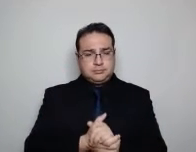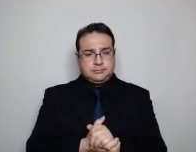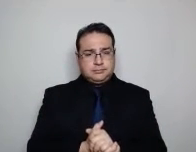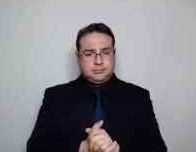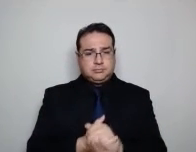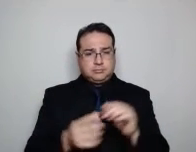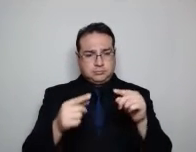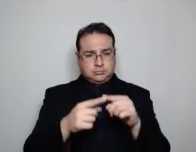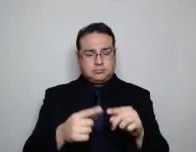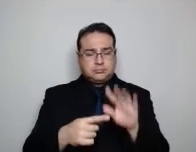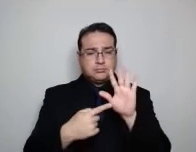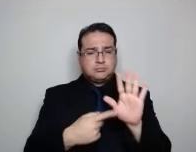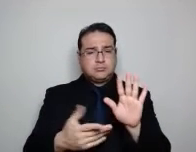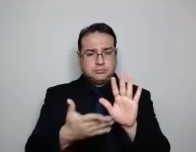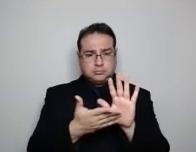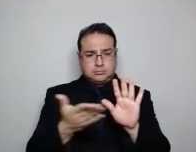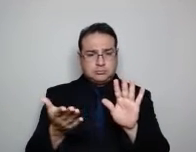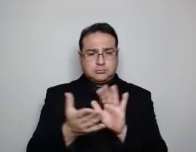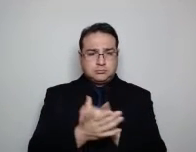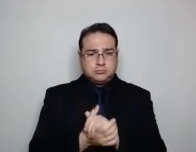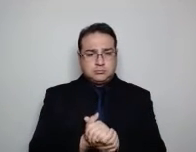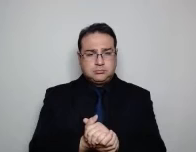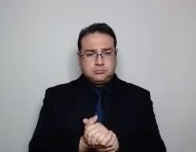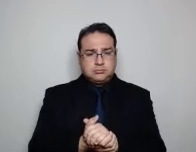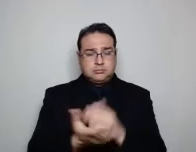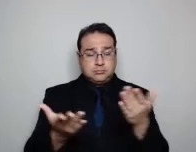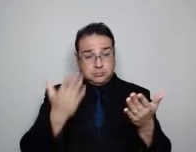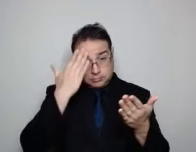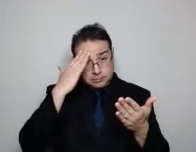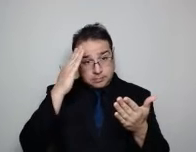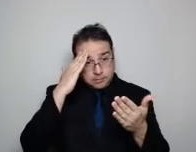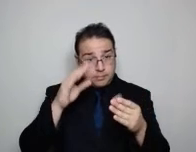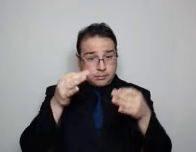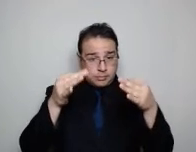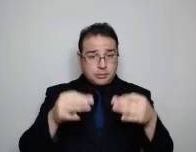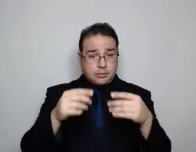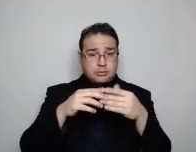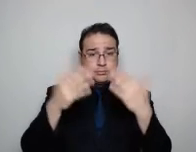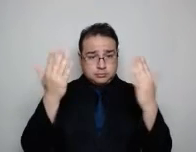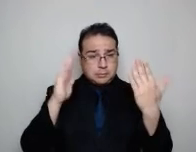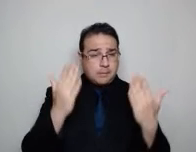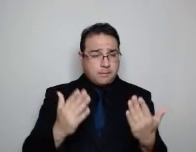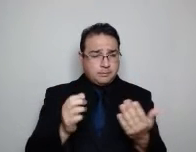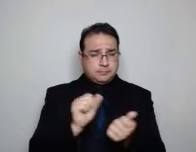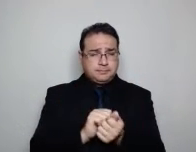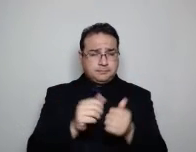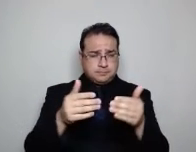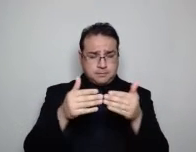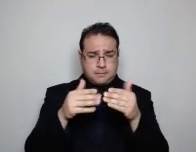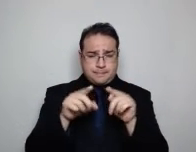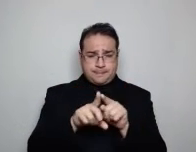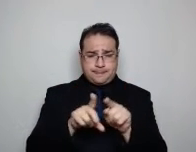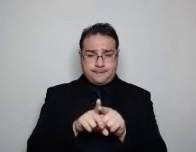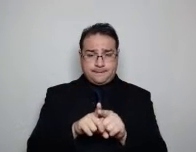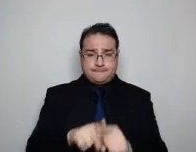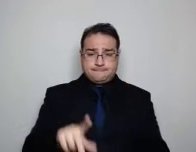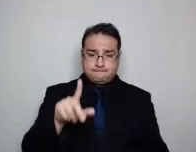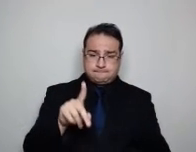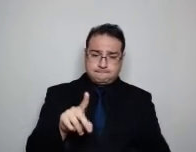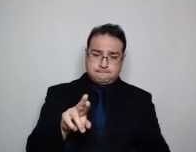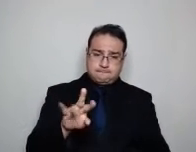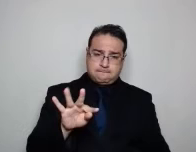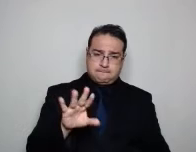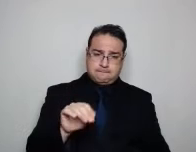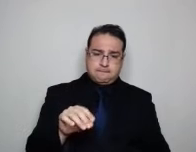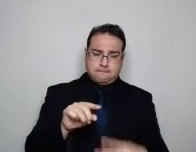para que vossas excelências possam apreciar, analisar, e pedimos, então, o provimento de ambos os agravos.